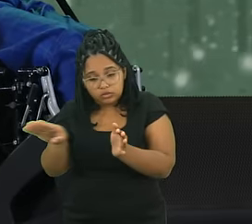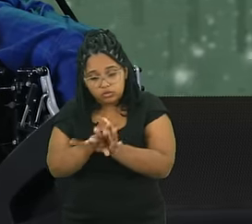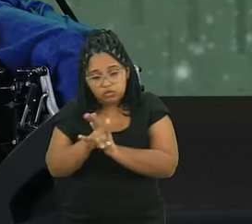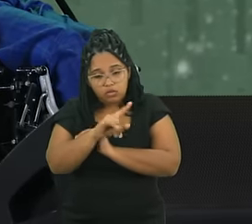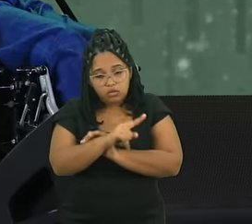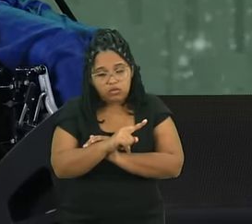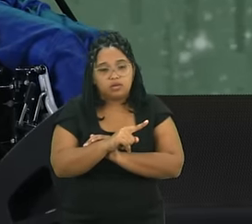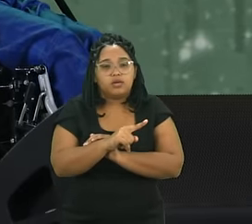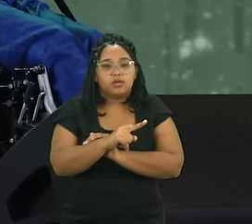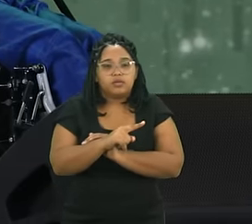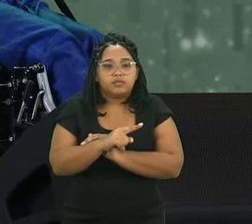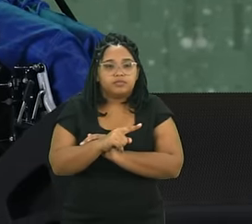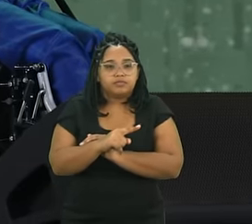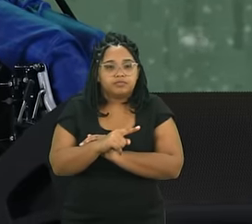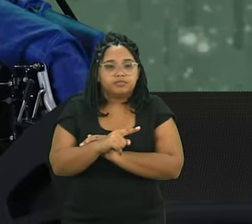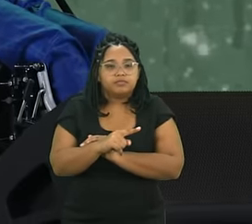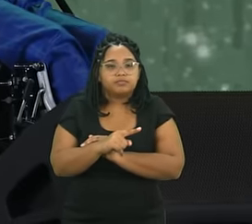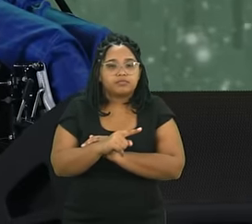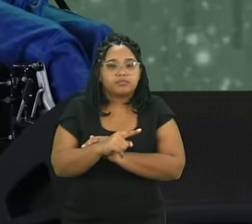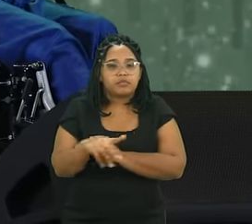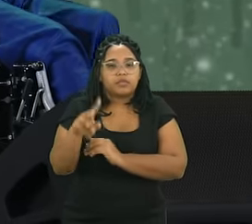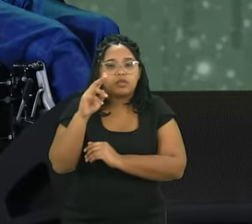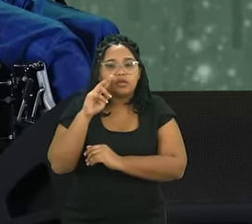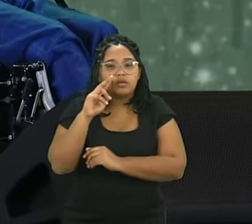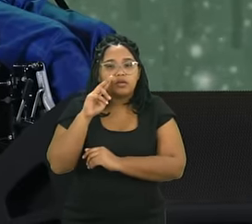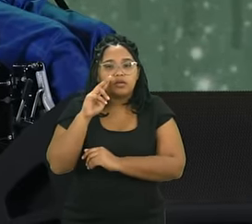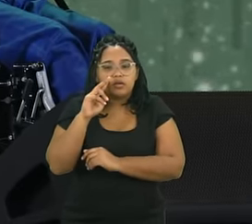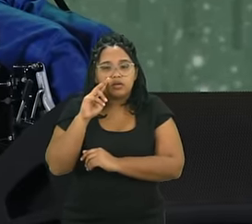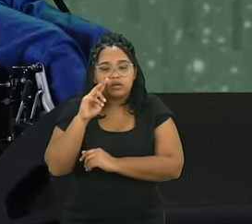centro cirúrgico, ele avistou